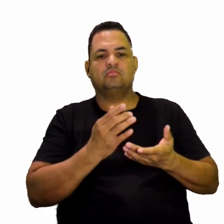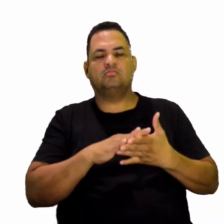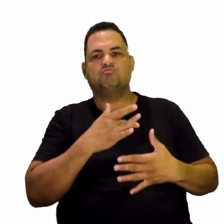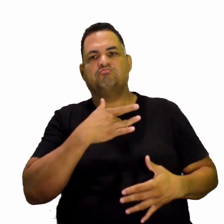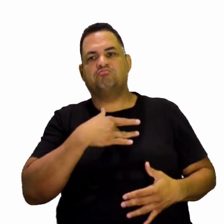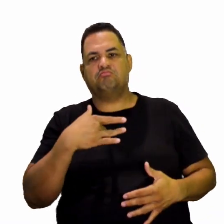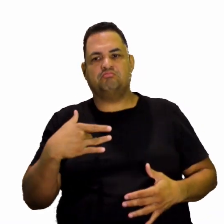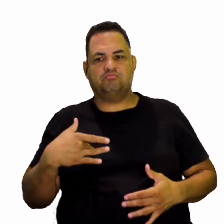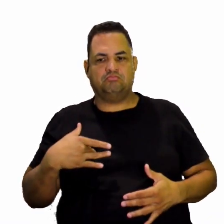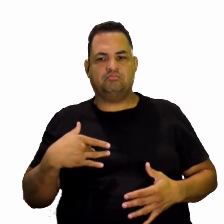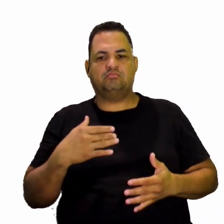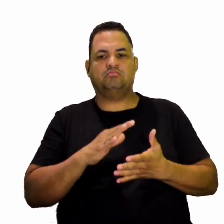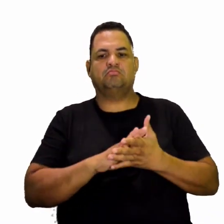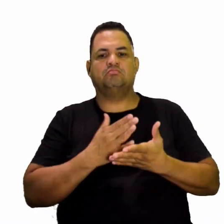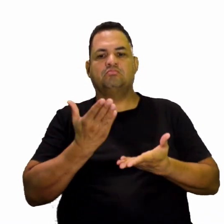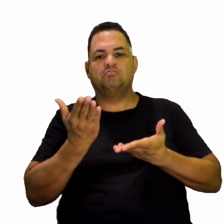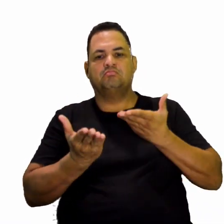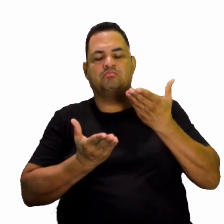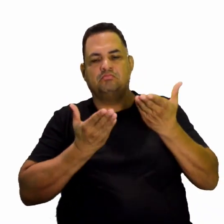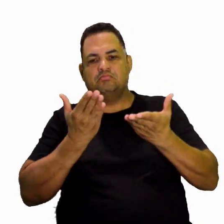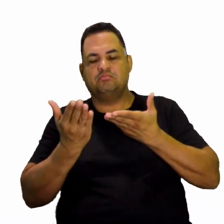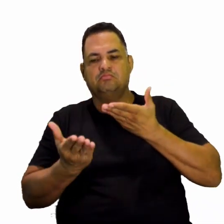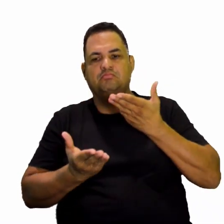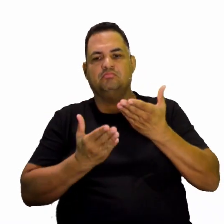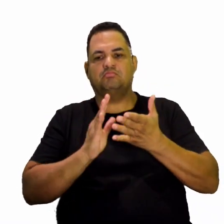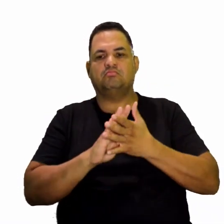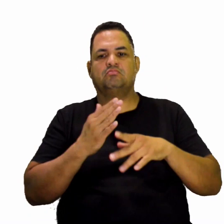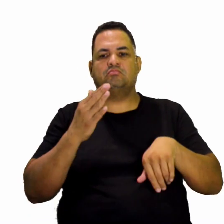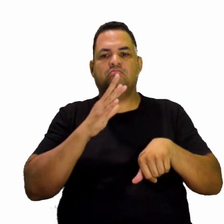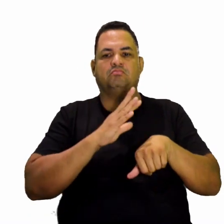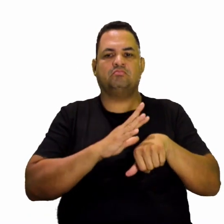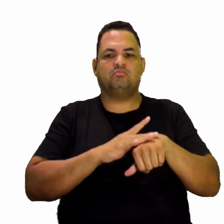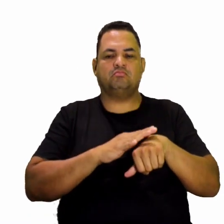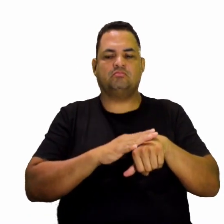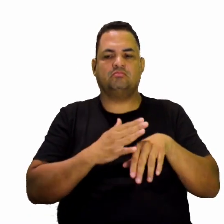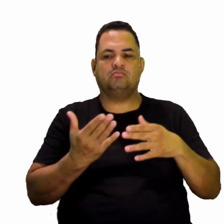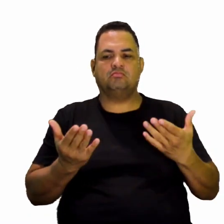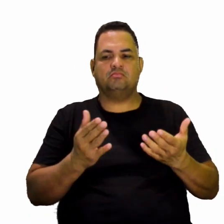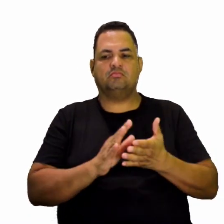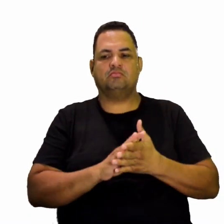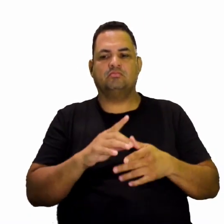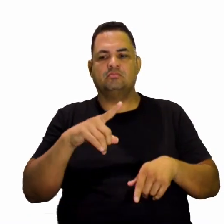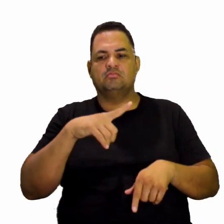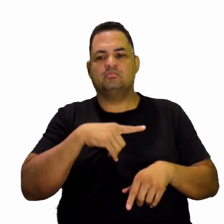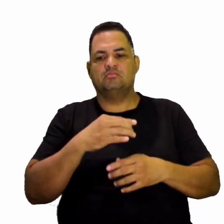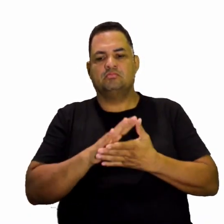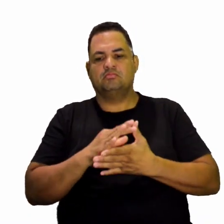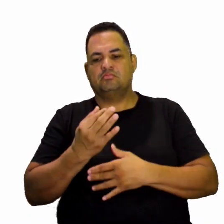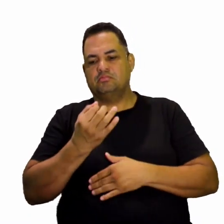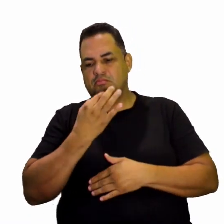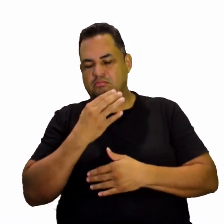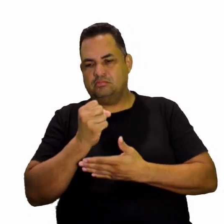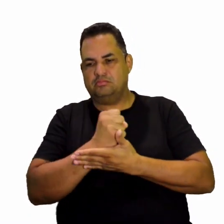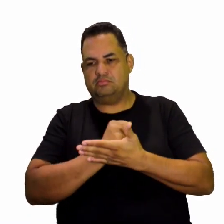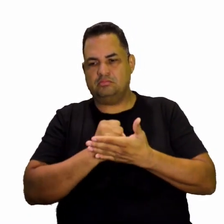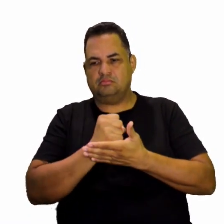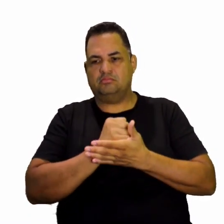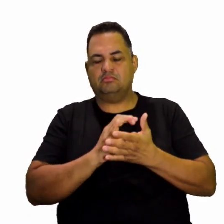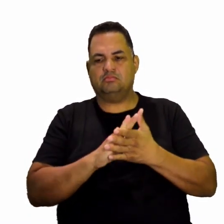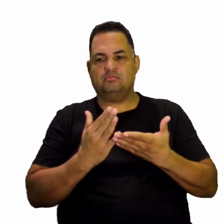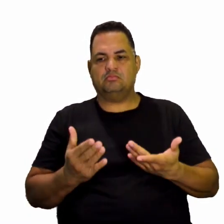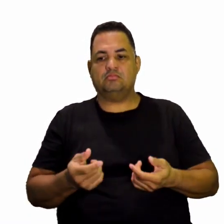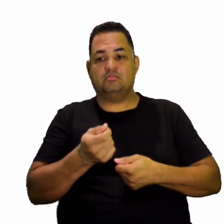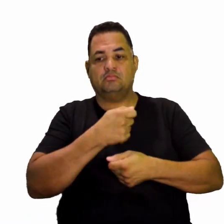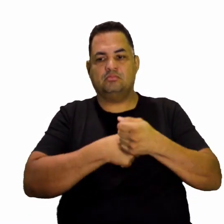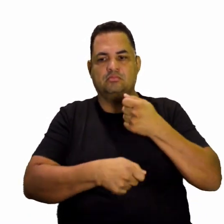área da saúde, para terapias, pode estar envolvendo questões farmacêuticas,